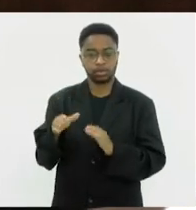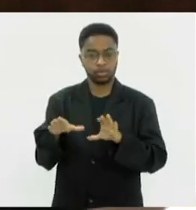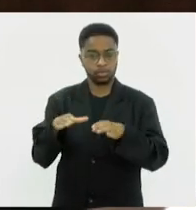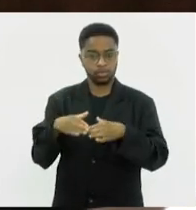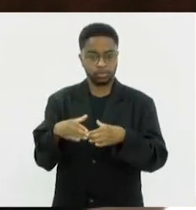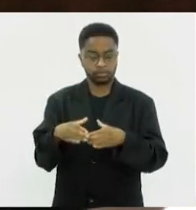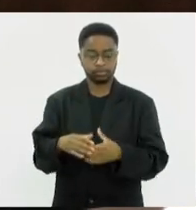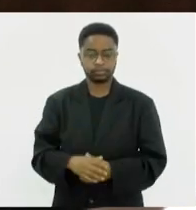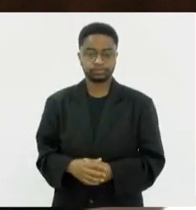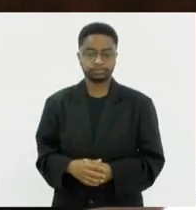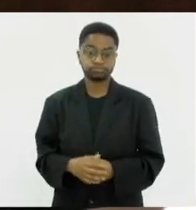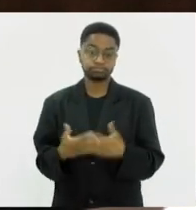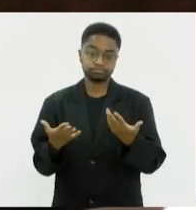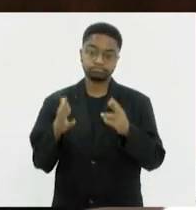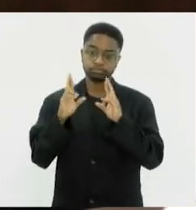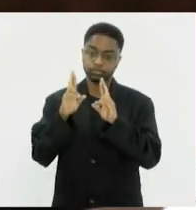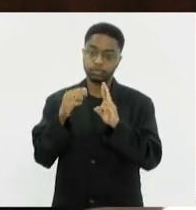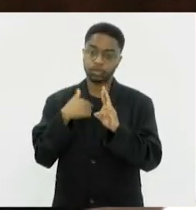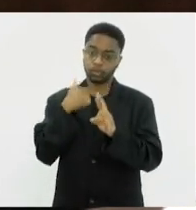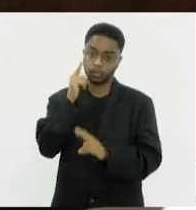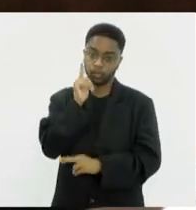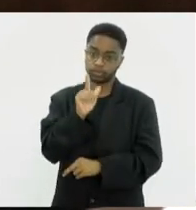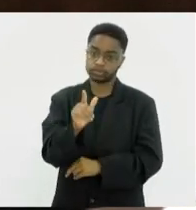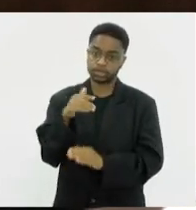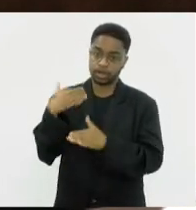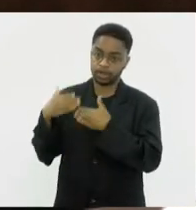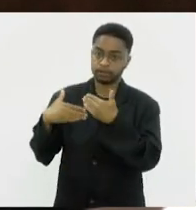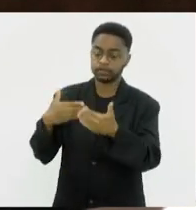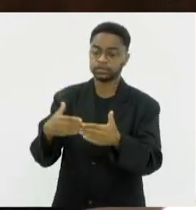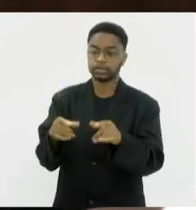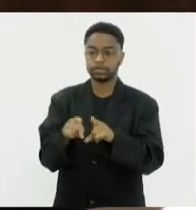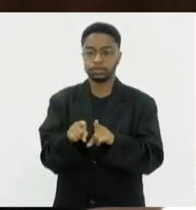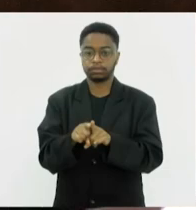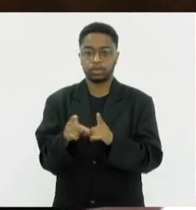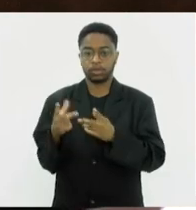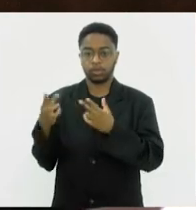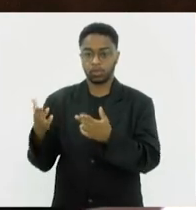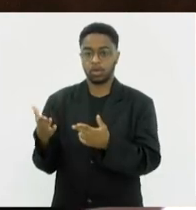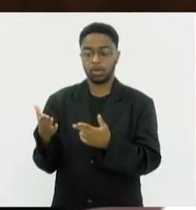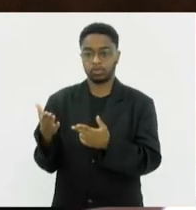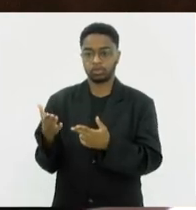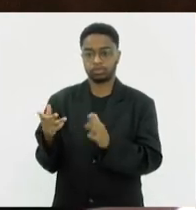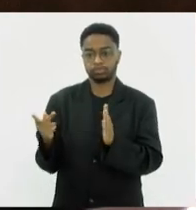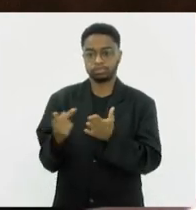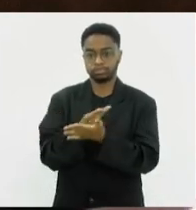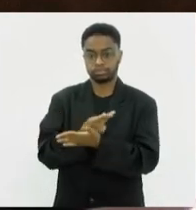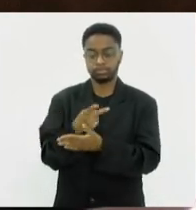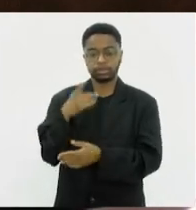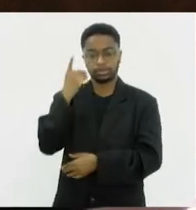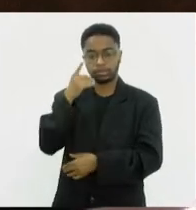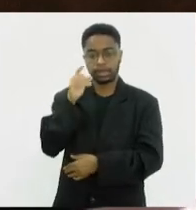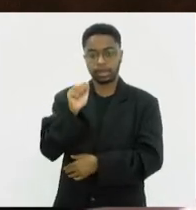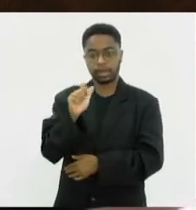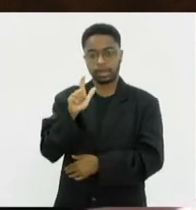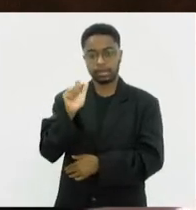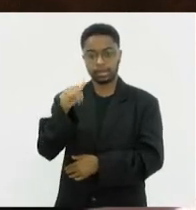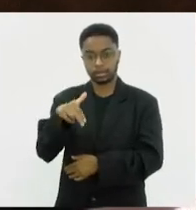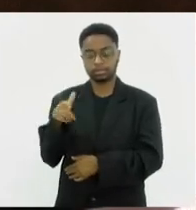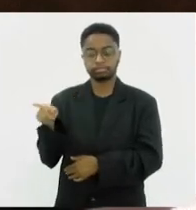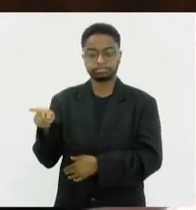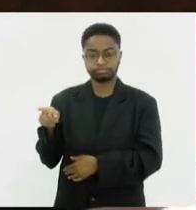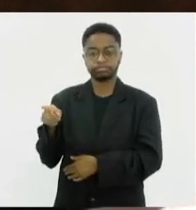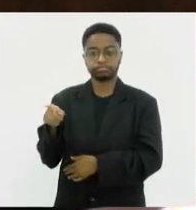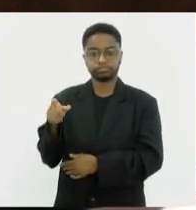Eu espero que eu consiga avançar nisso da mesma forma que, no outro caso, o deputado Alan Lopes foi tão efetivo,